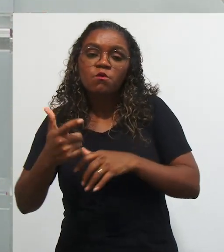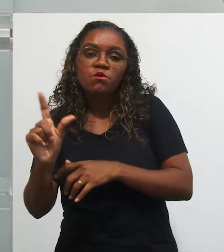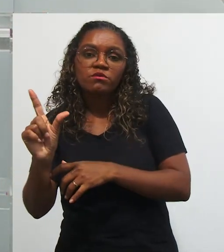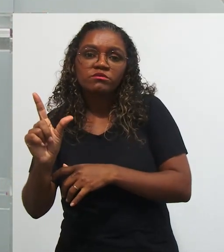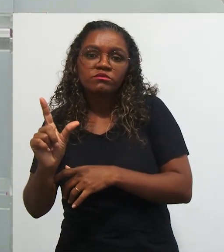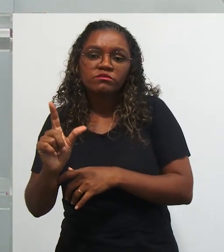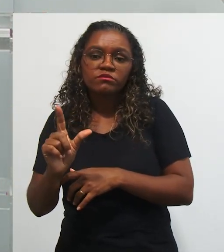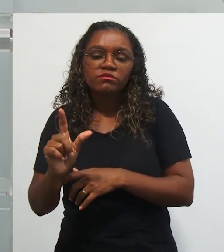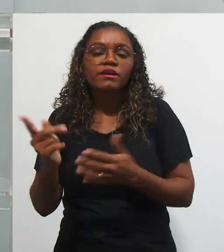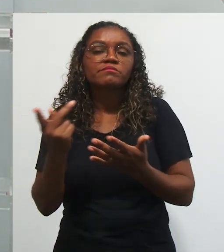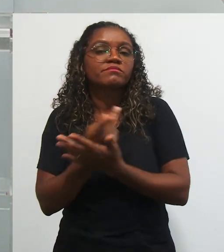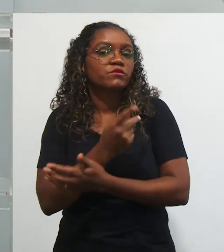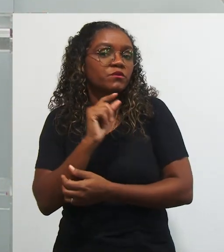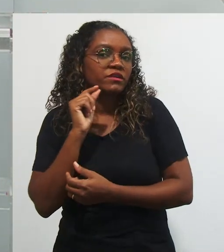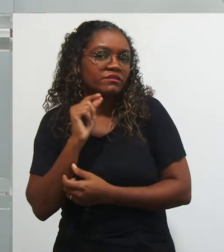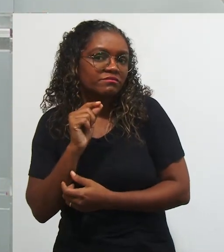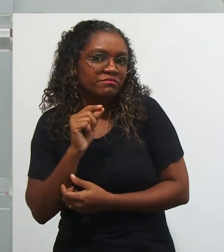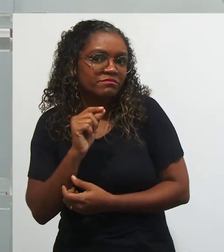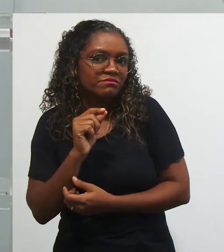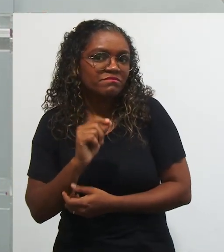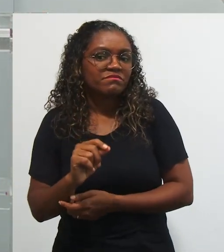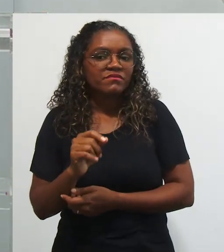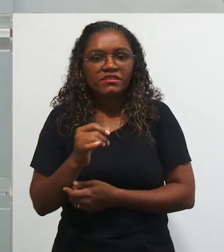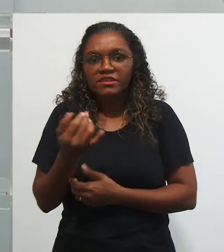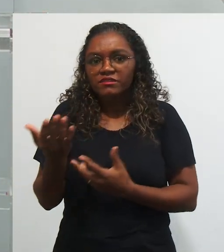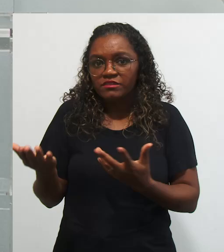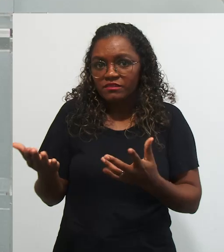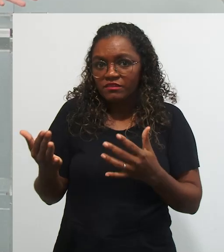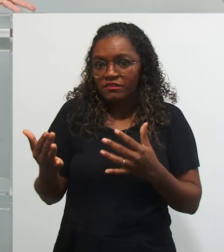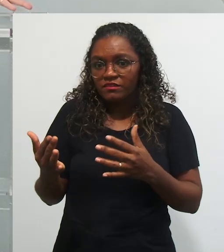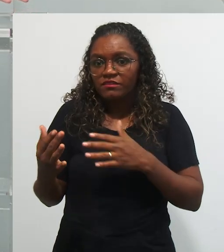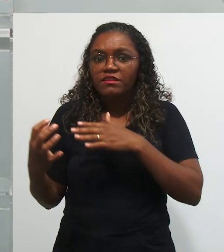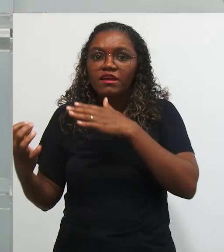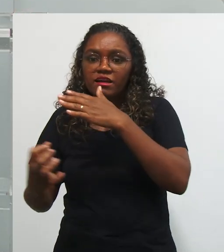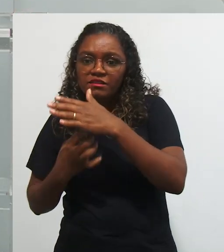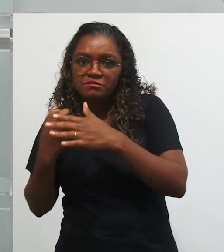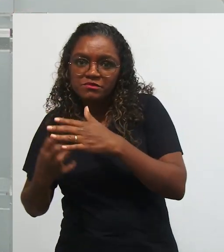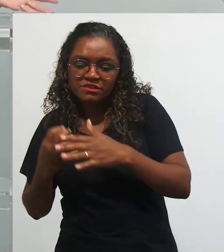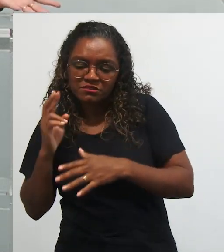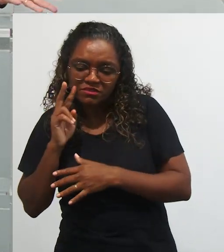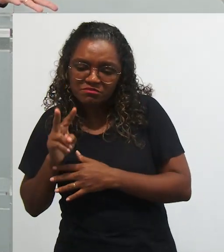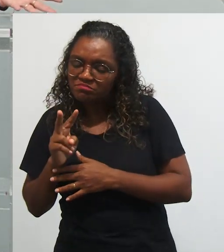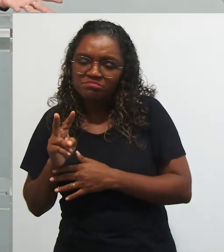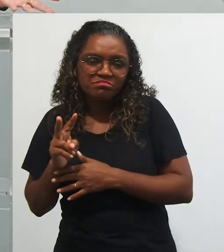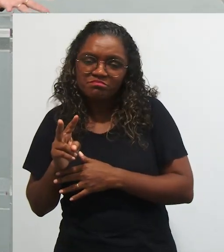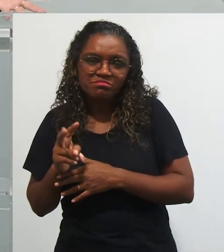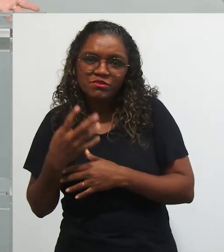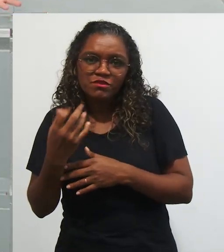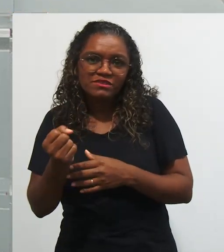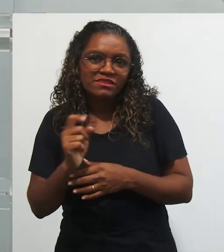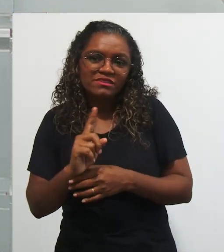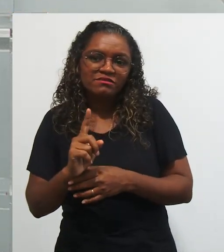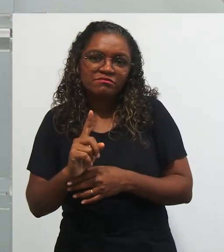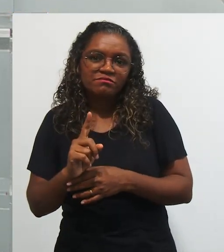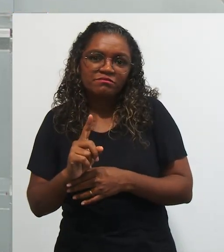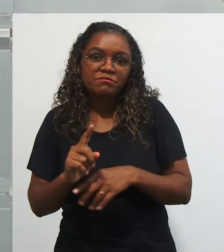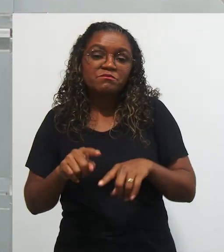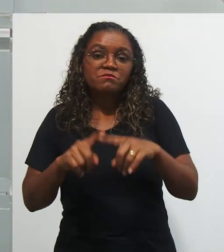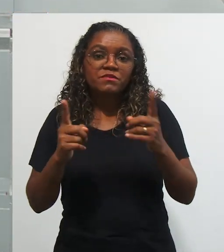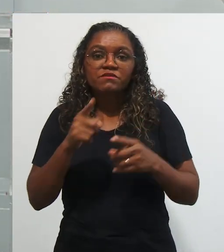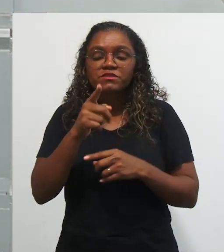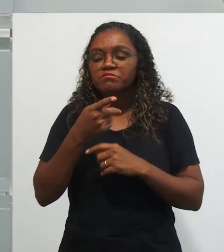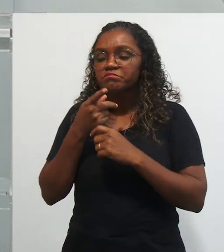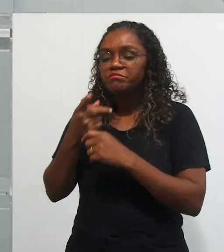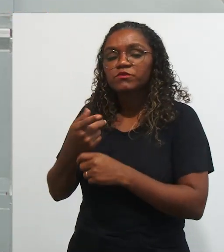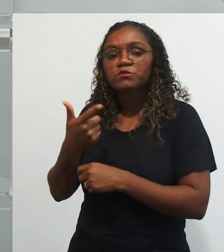que vai acontecer? Vai acontecer que pode ser que o mercado não aceite esse produto. E você espera, ao